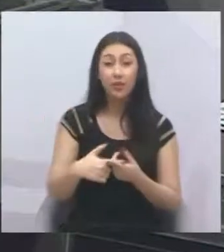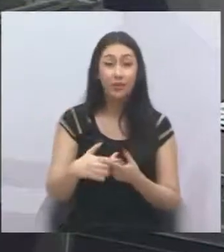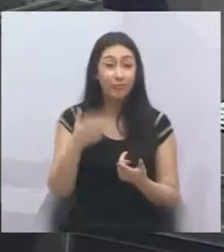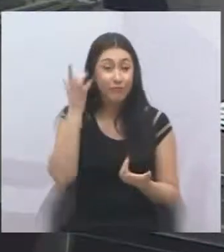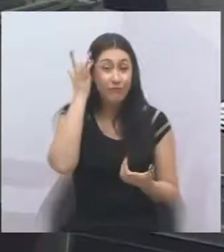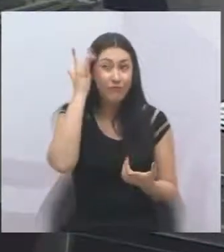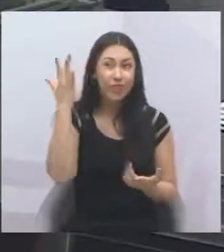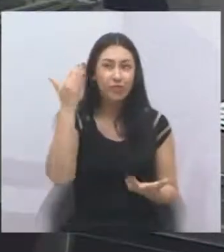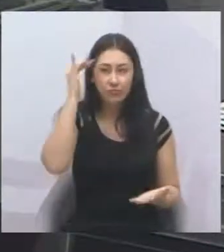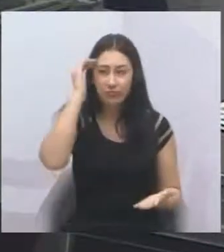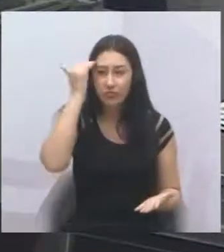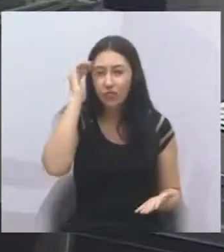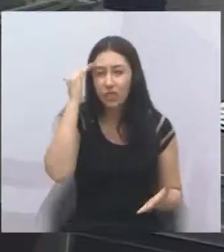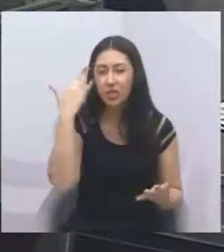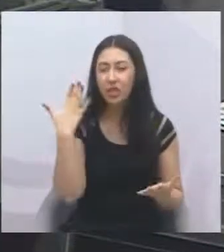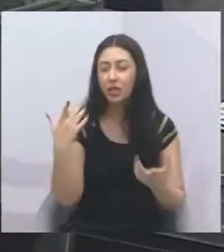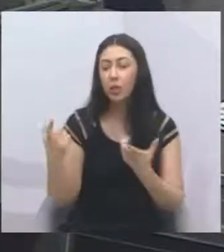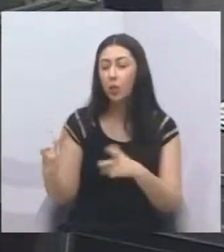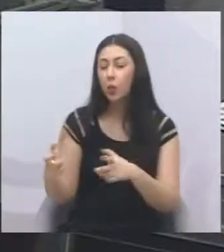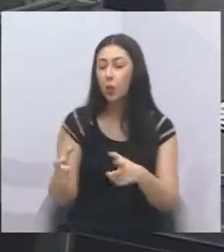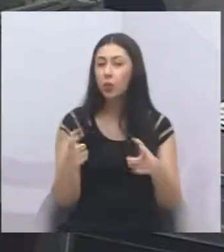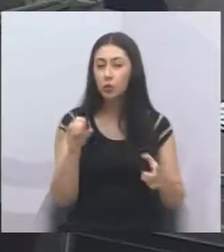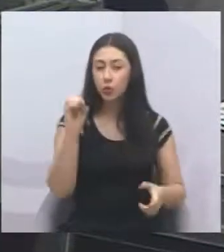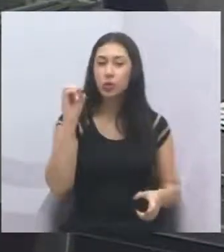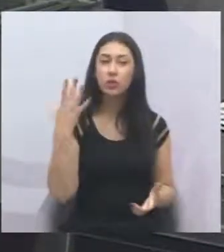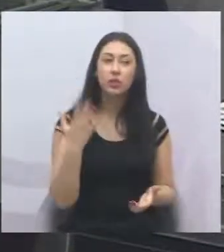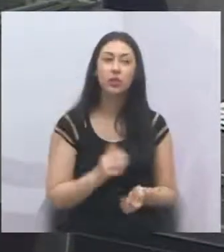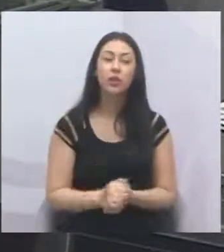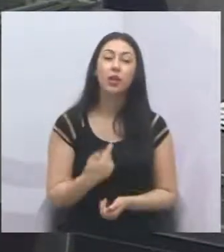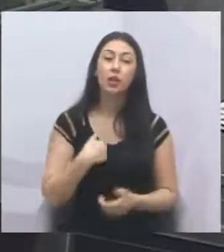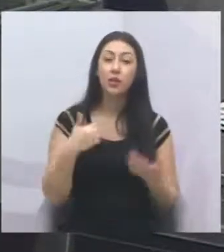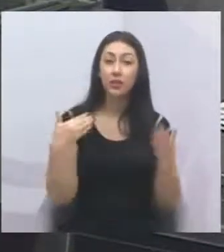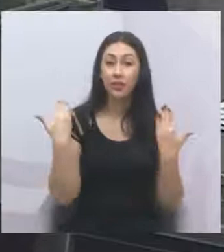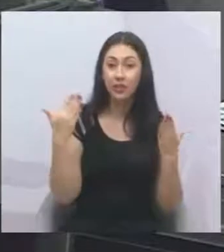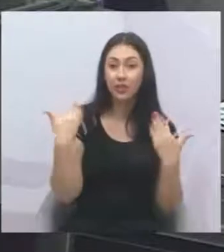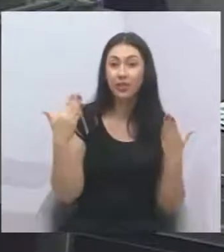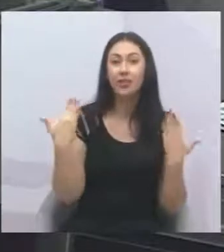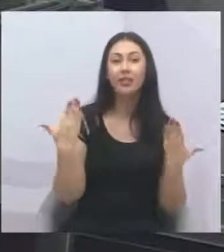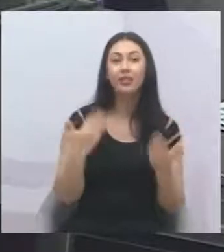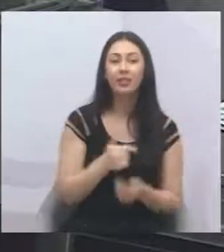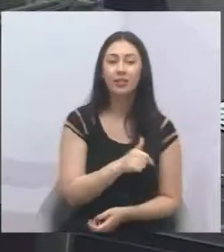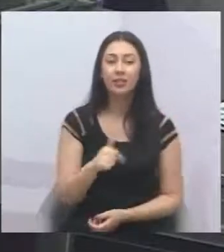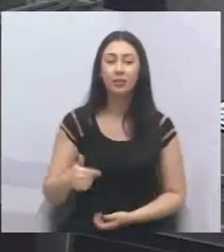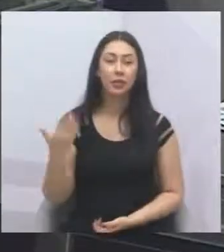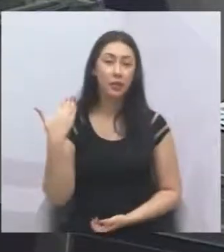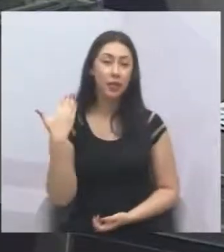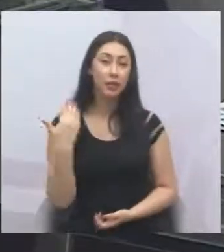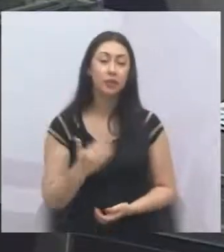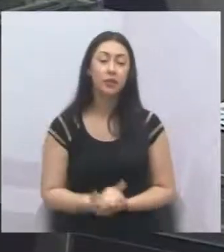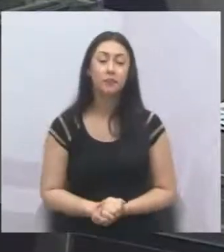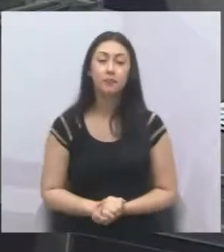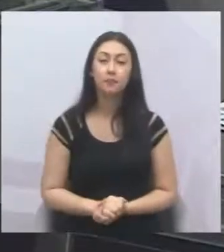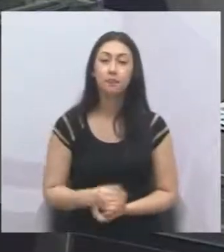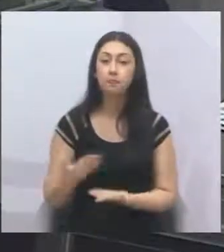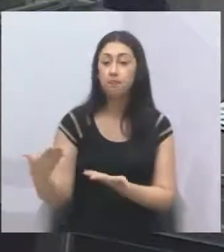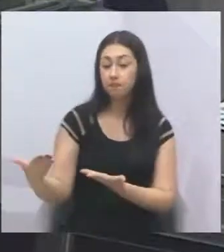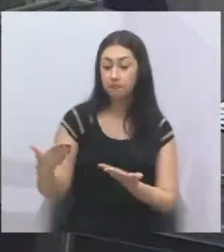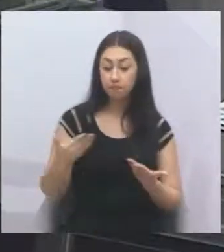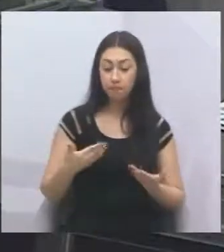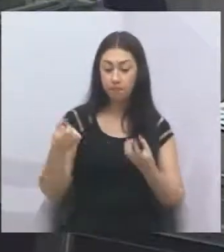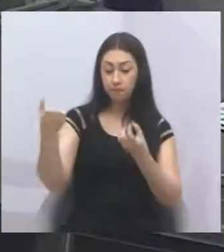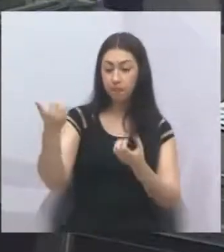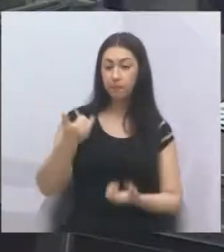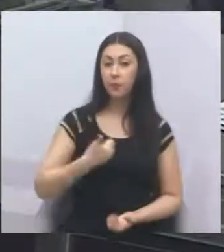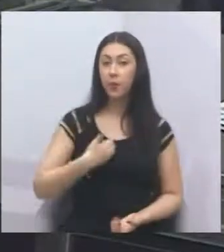muito o direcionamento dos nossos trabalhos. Eu, com muita alegria, na semana passada, recebi a informação